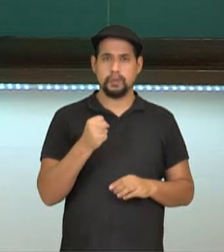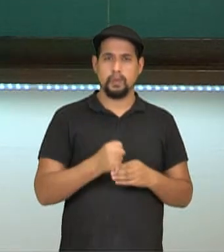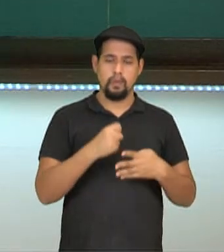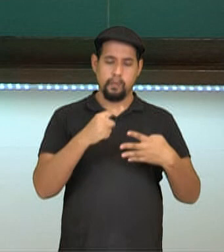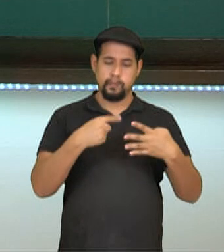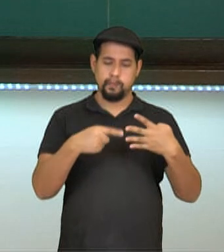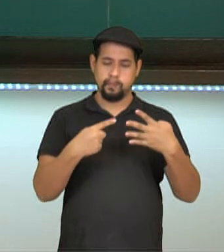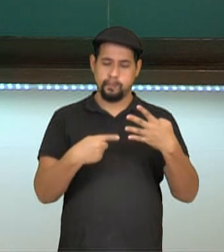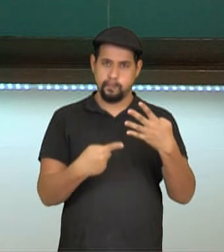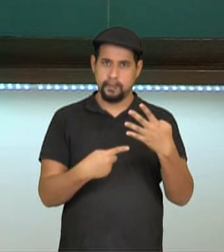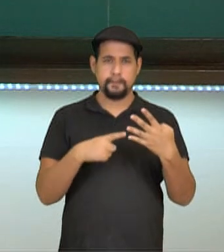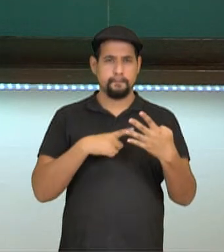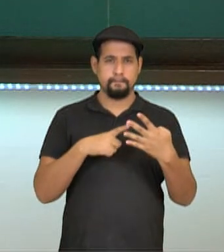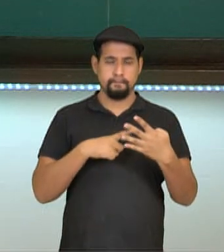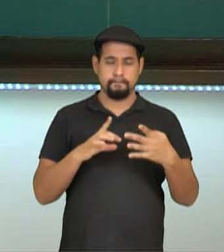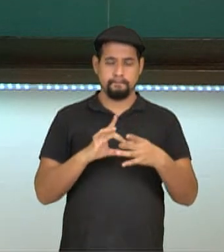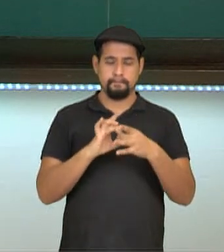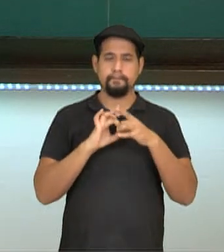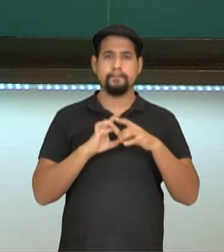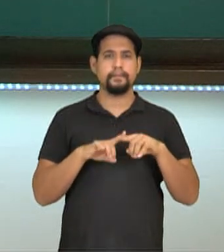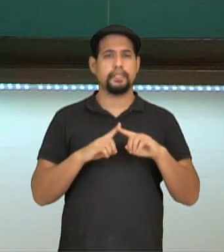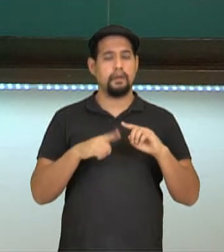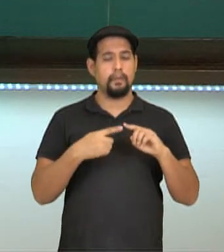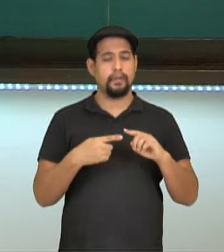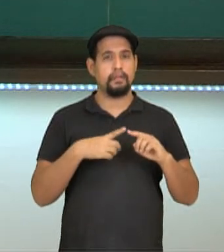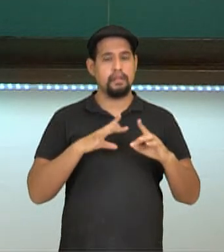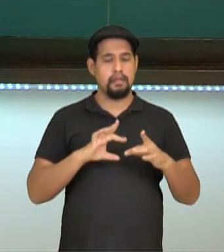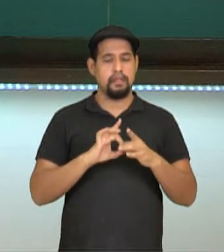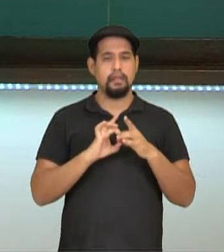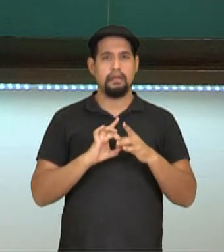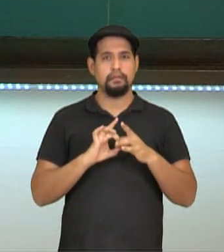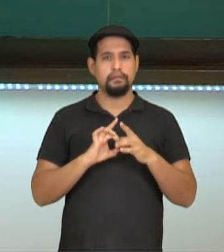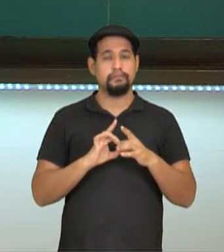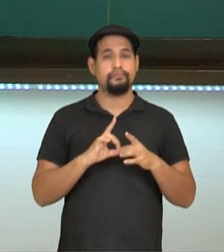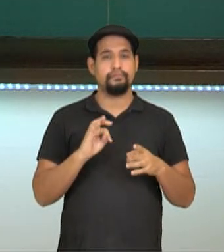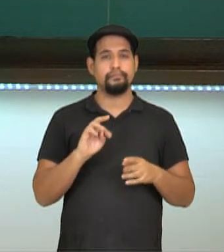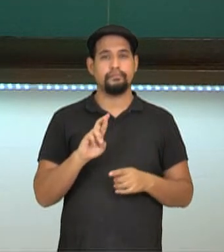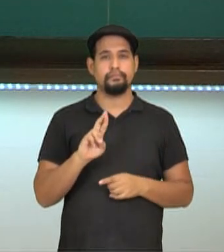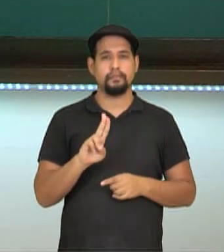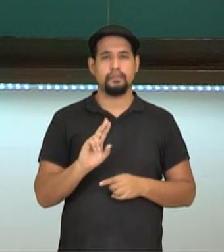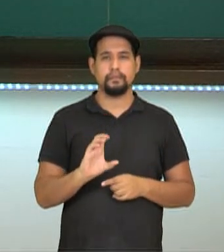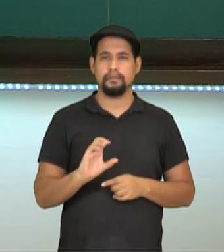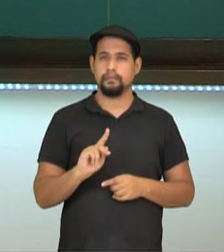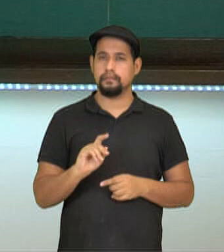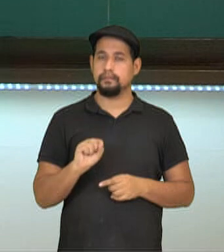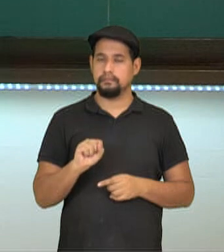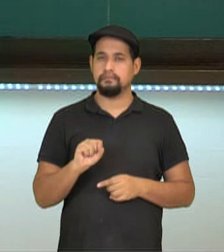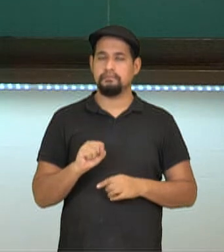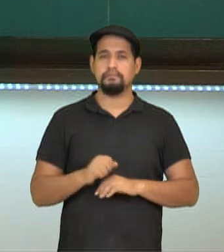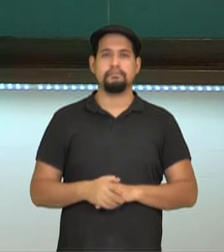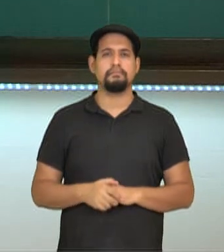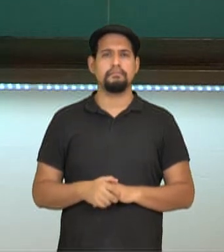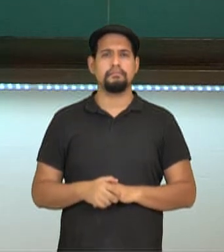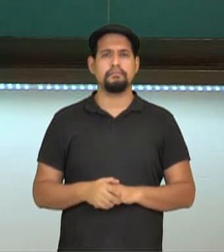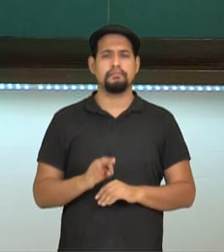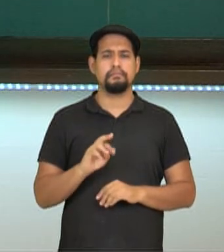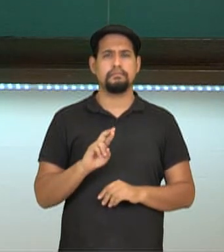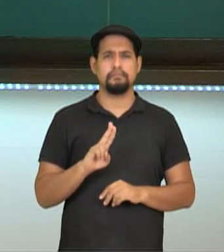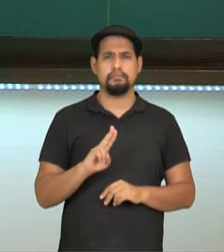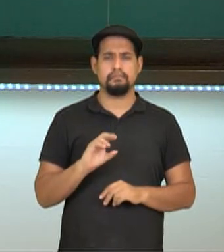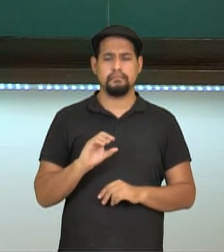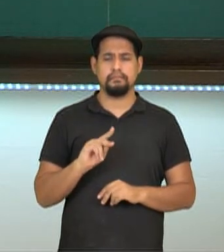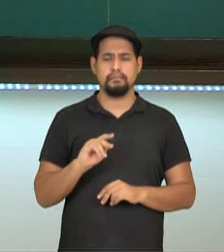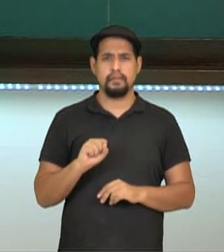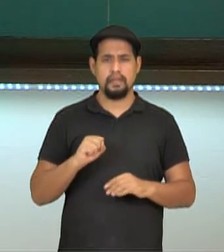rolamentos presos nas rodas. As rodas estão presas nos trucks, nos eixos, né, dos trucks, e os trucks